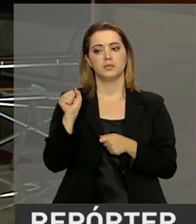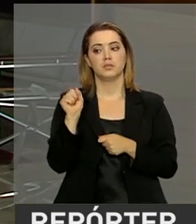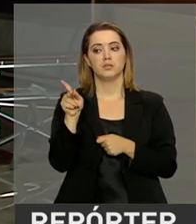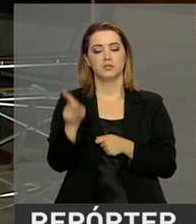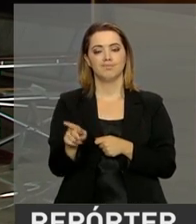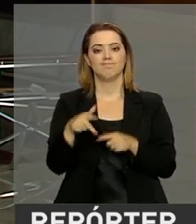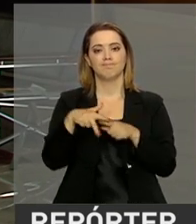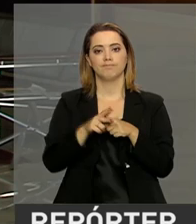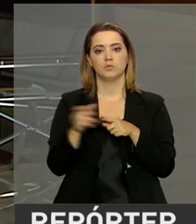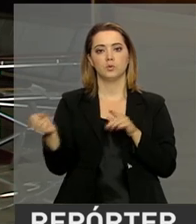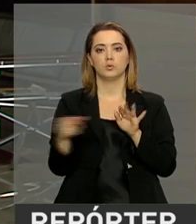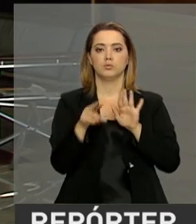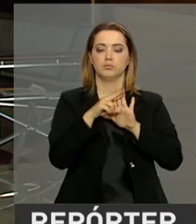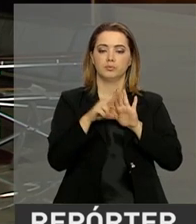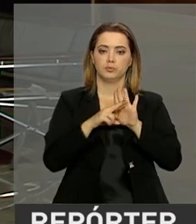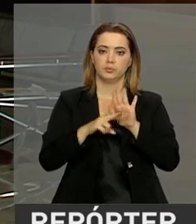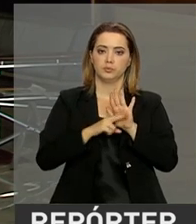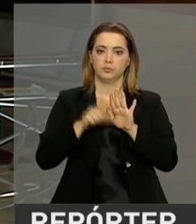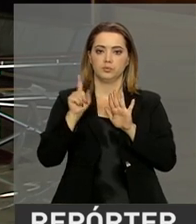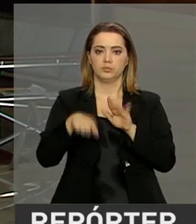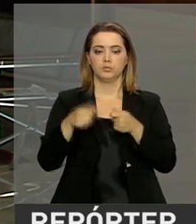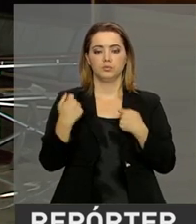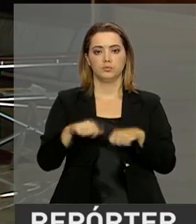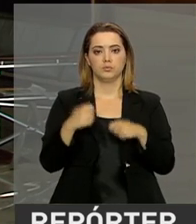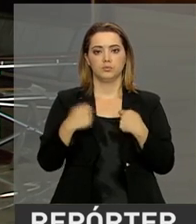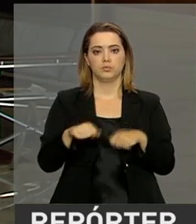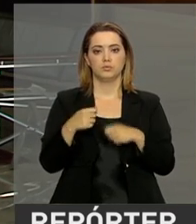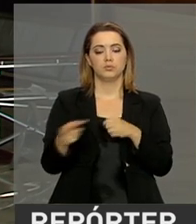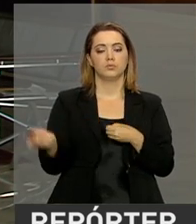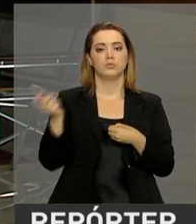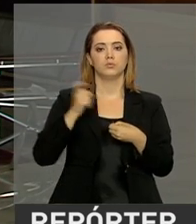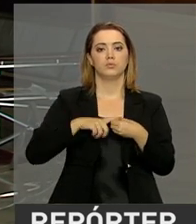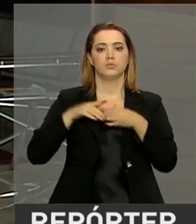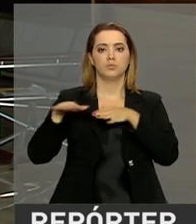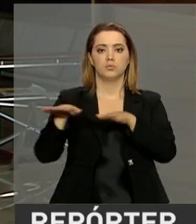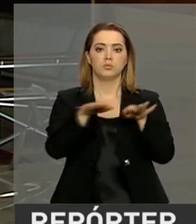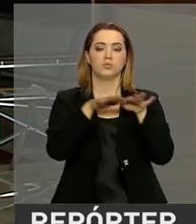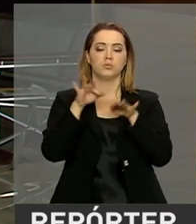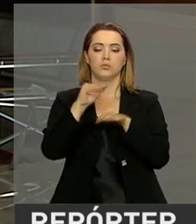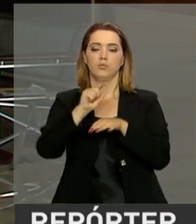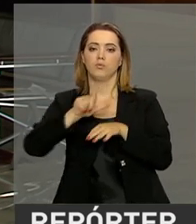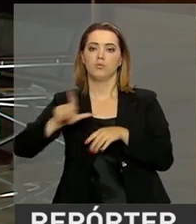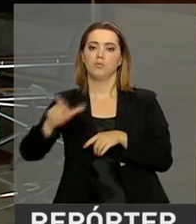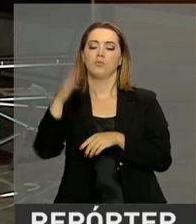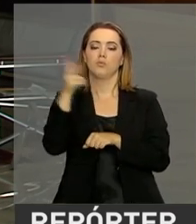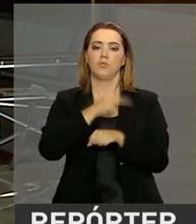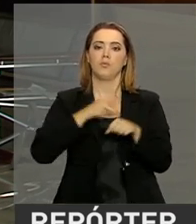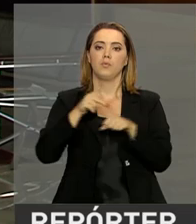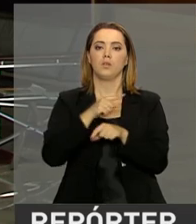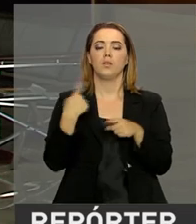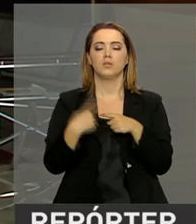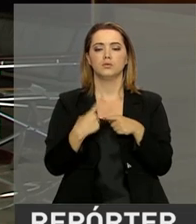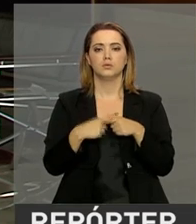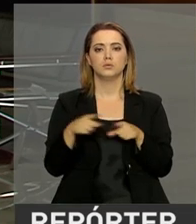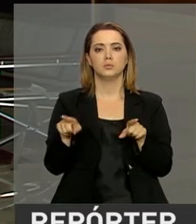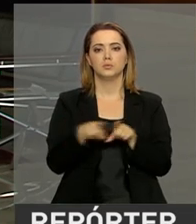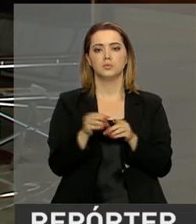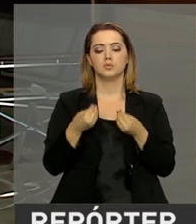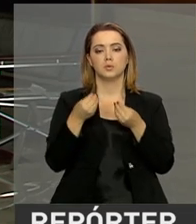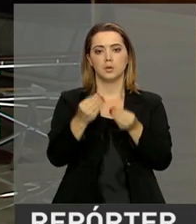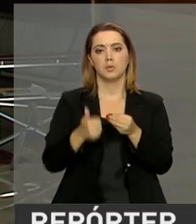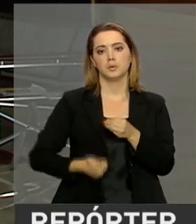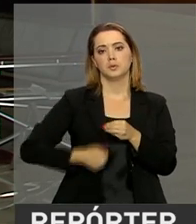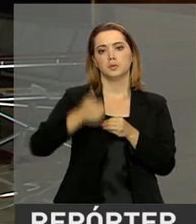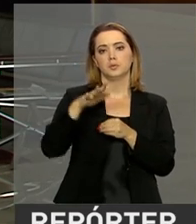não existe outra opção e que é indispensável para a retomada do equilíbrio fiscal do país e também para que possa oferecer um futuro